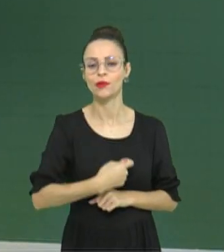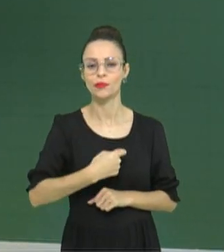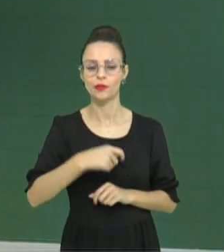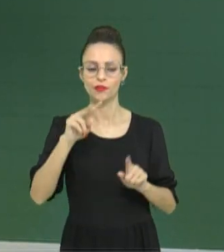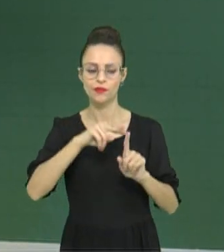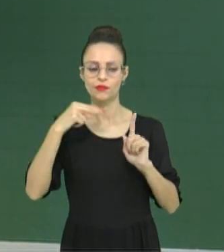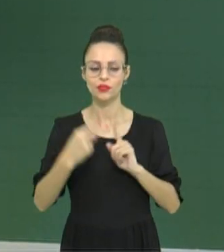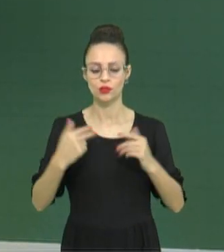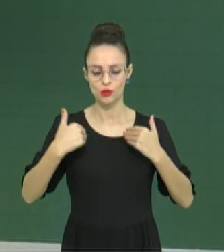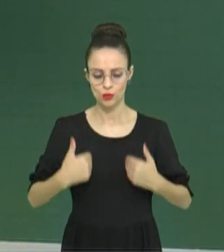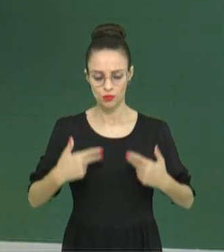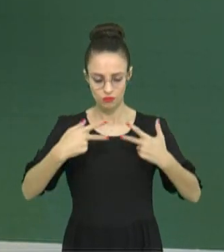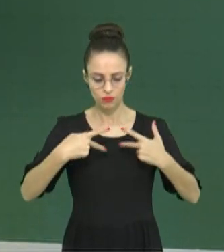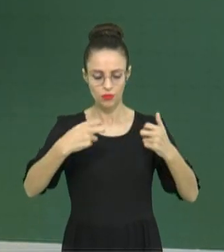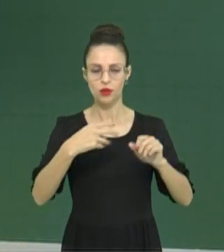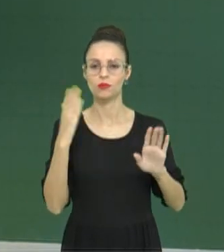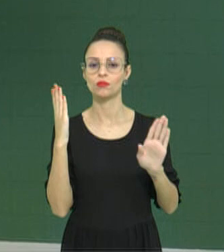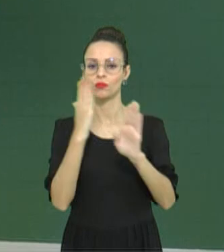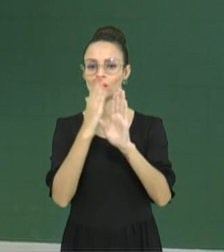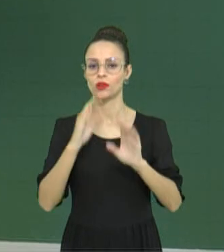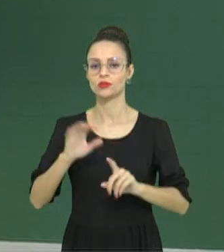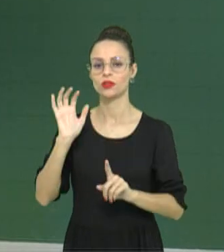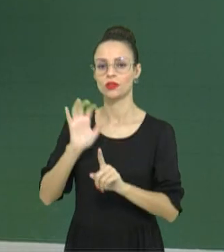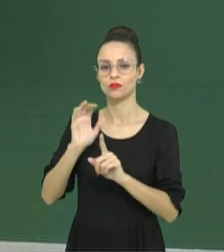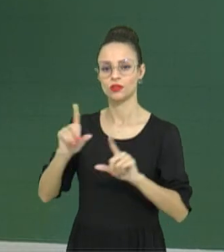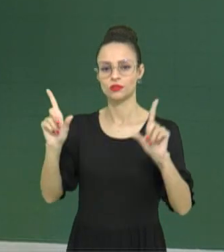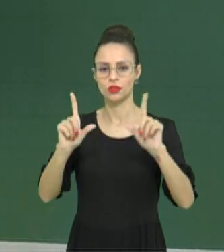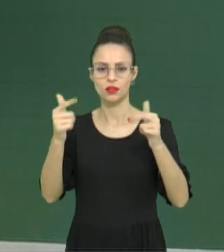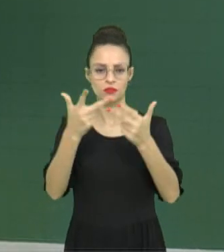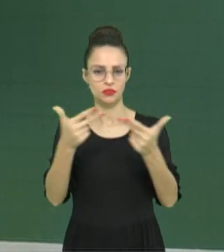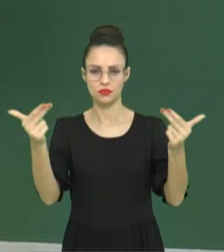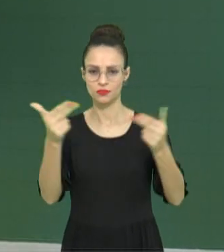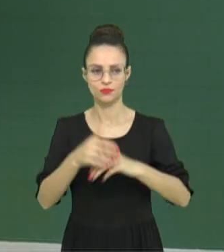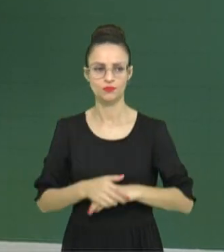à imagem do seu próprio corpo por conta da influência da mídia.